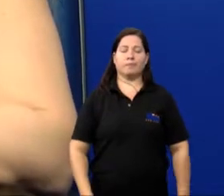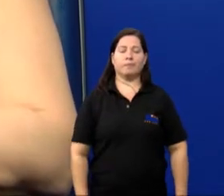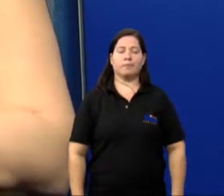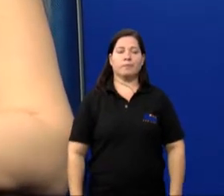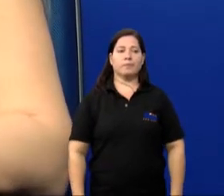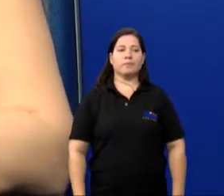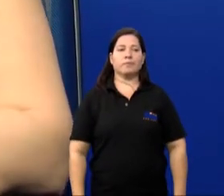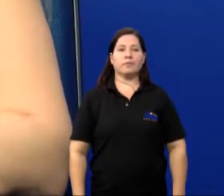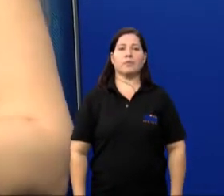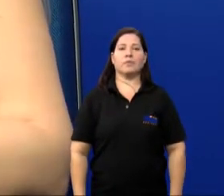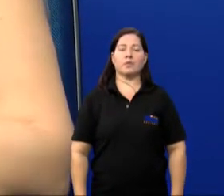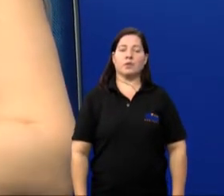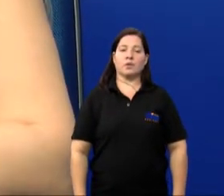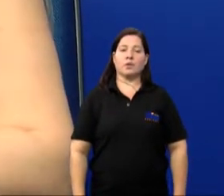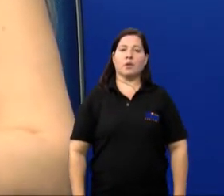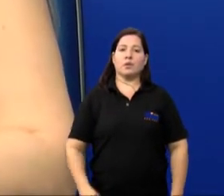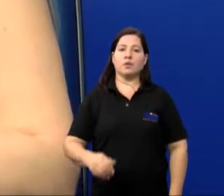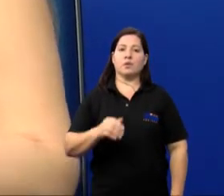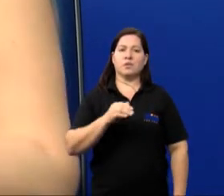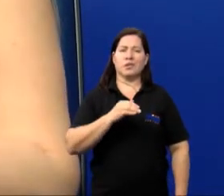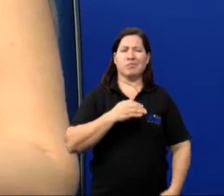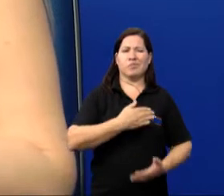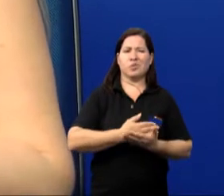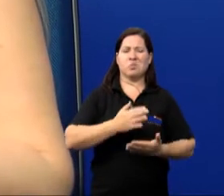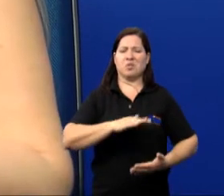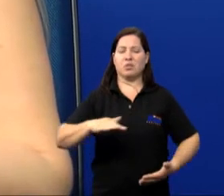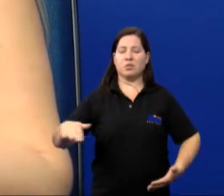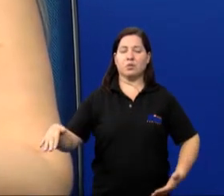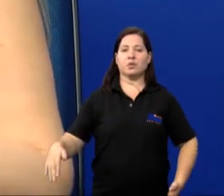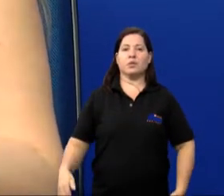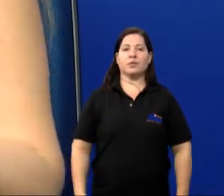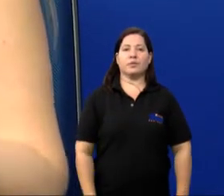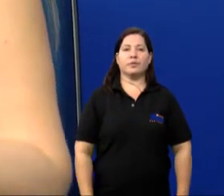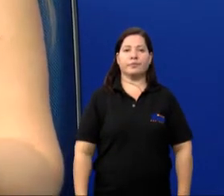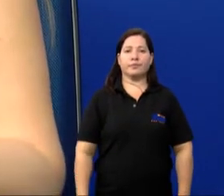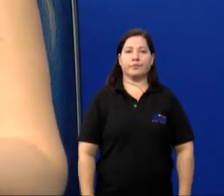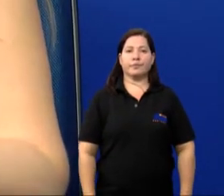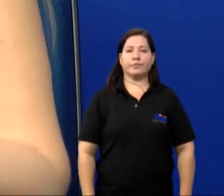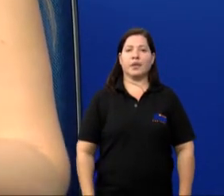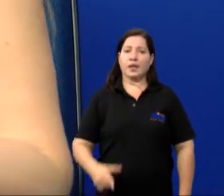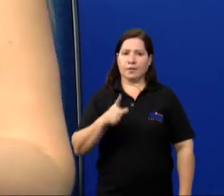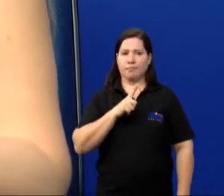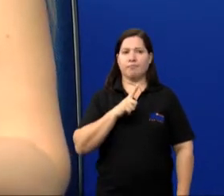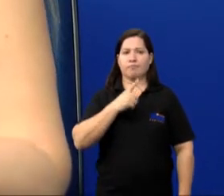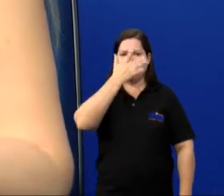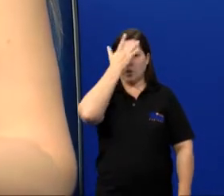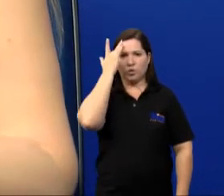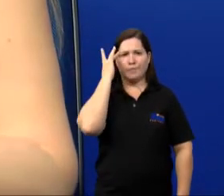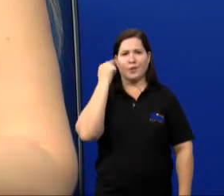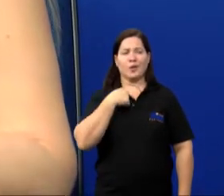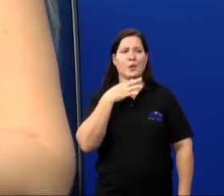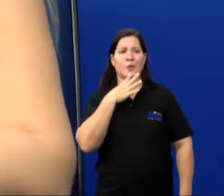que as crianças, né, a gente começa isso desde cedo, né? Eu tenho uma pessoas que eu conheço que, por exemplo, dá celular